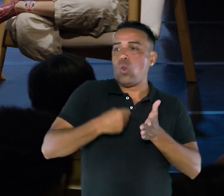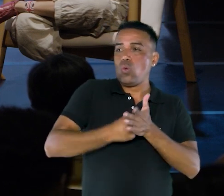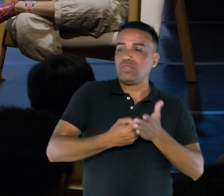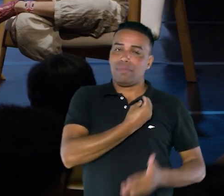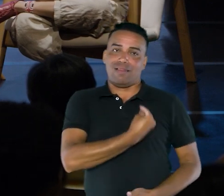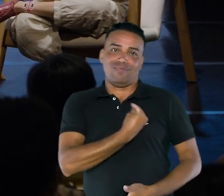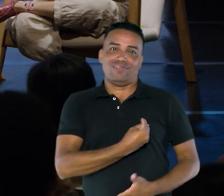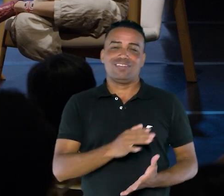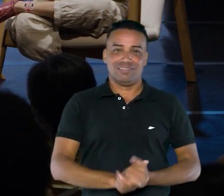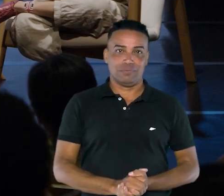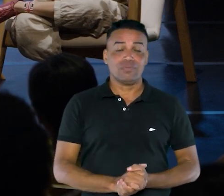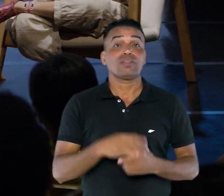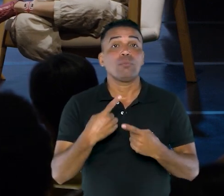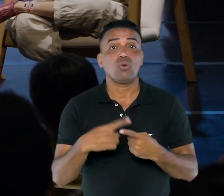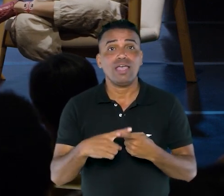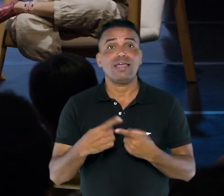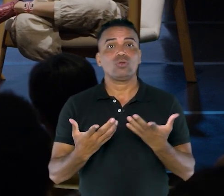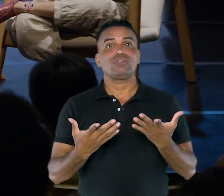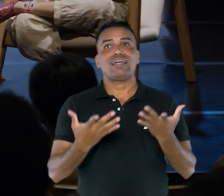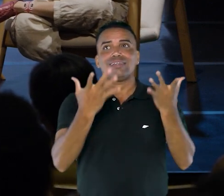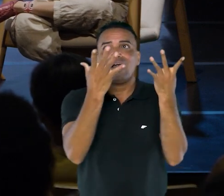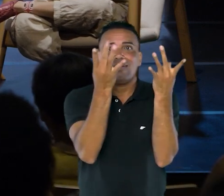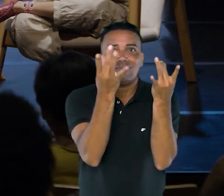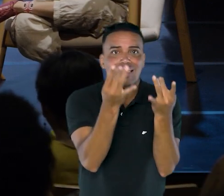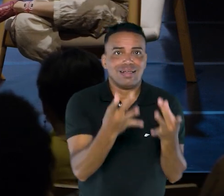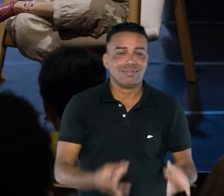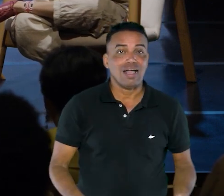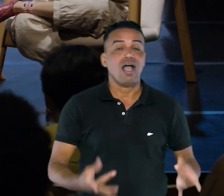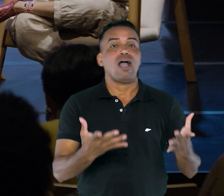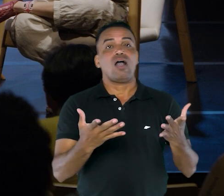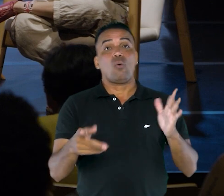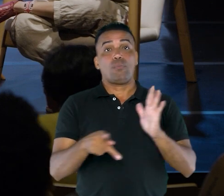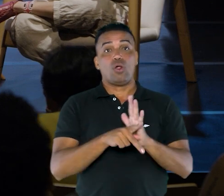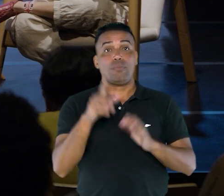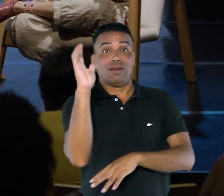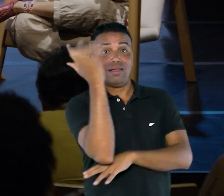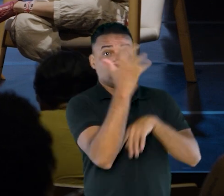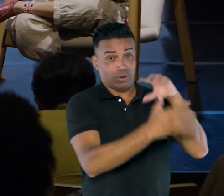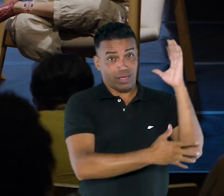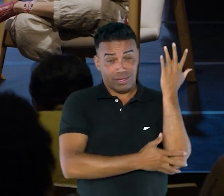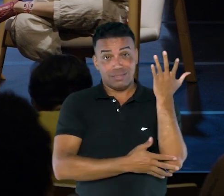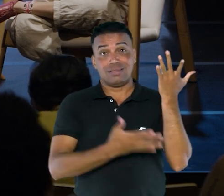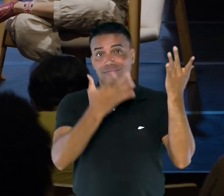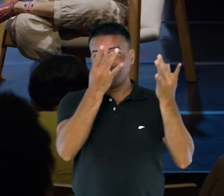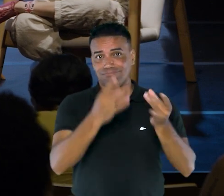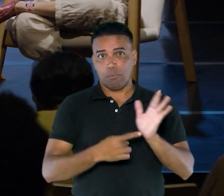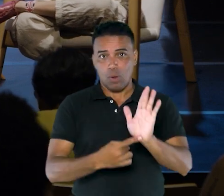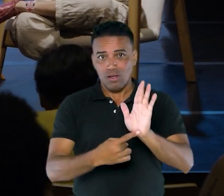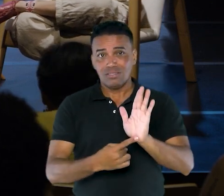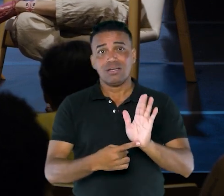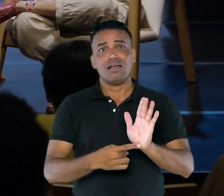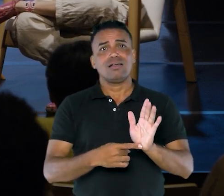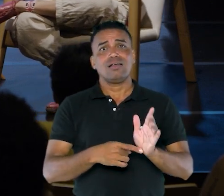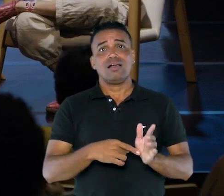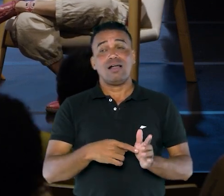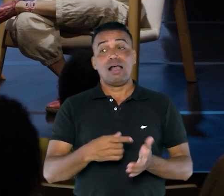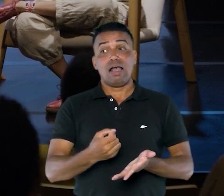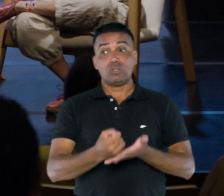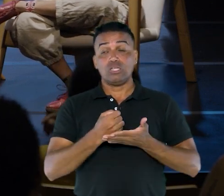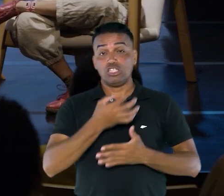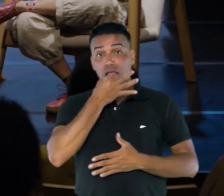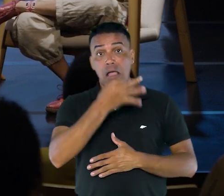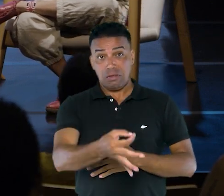vida. Por quê? Toda essa descrição bélica da natureza, ela faz com que a gente